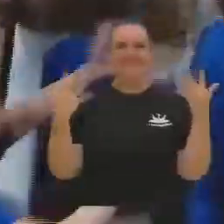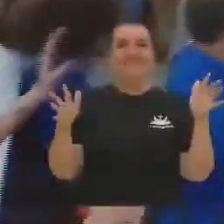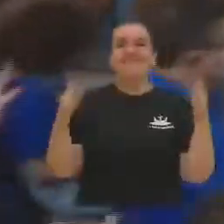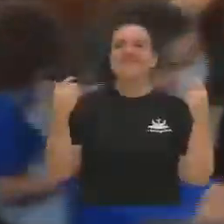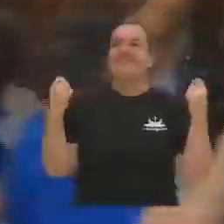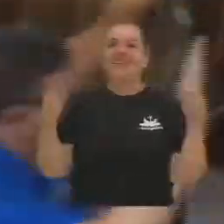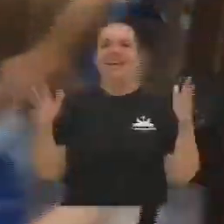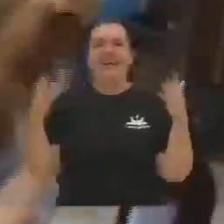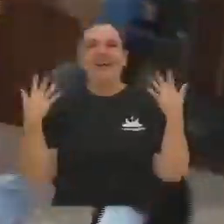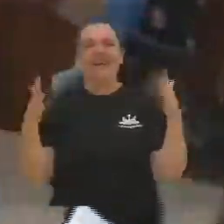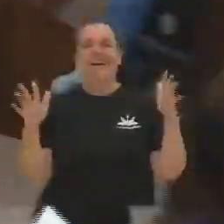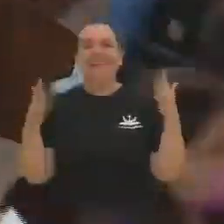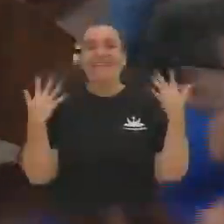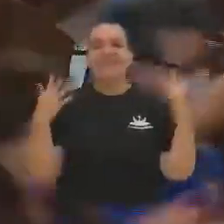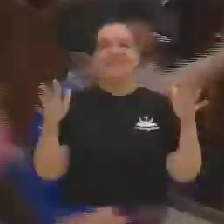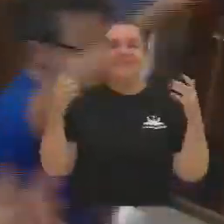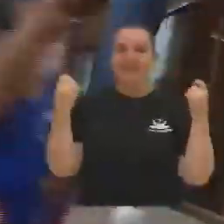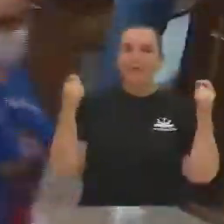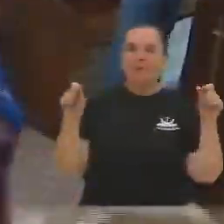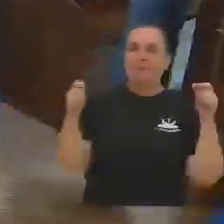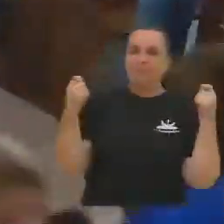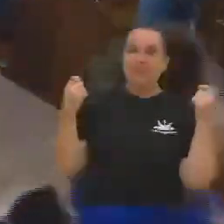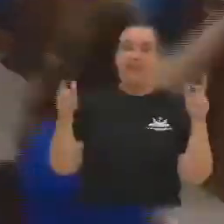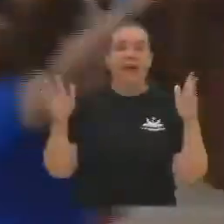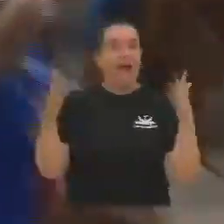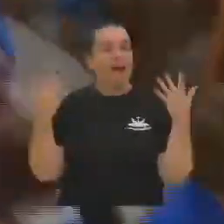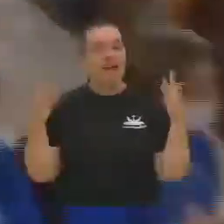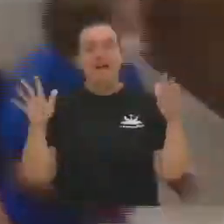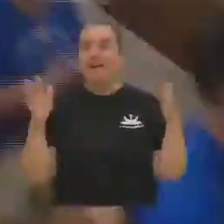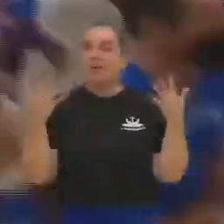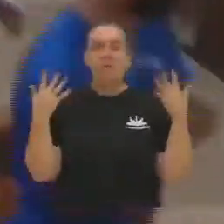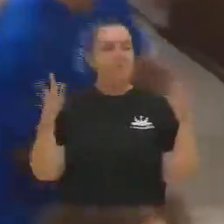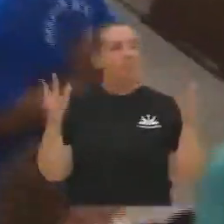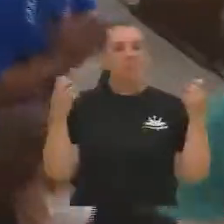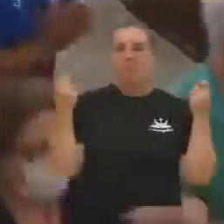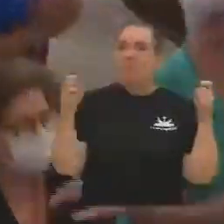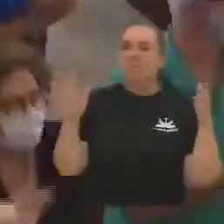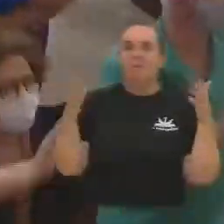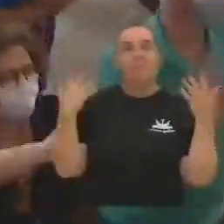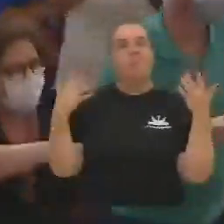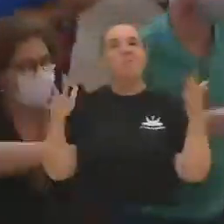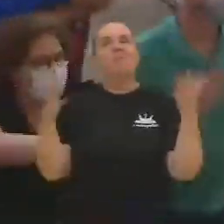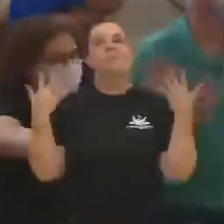Aleluia, aleluia, aleluia, aleluia, aleluia,